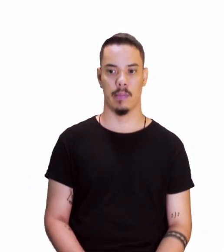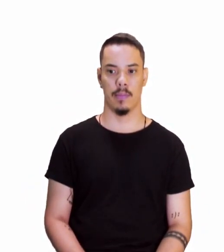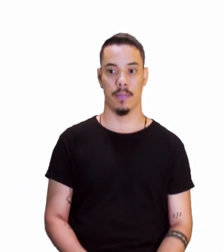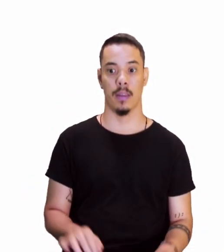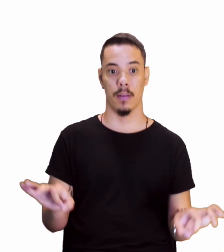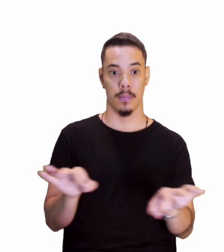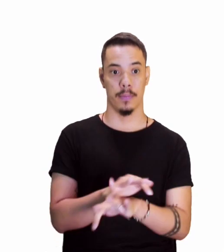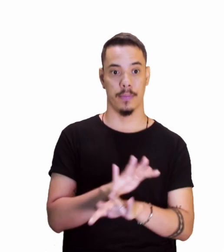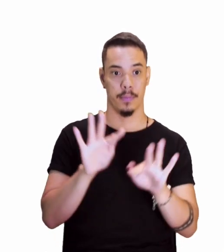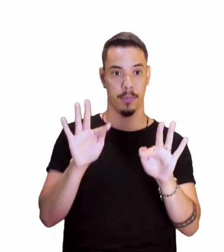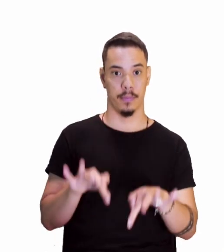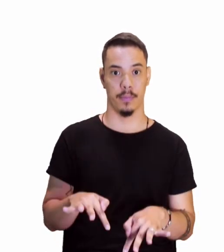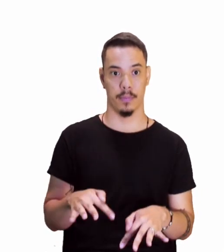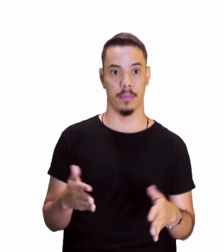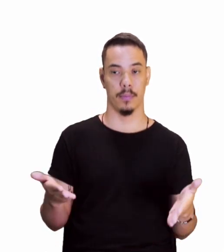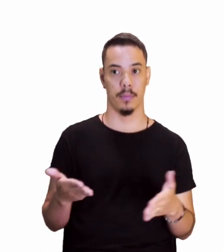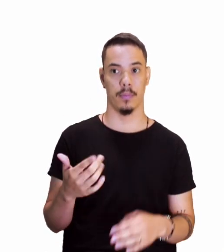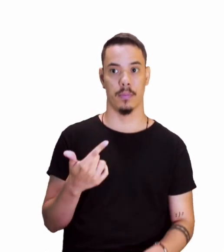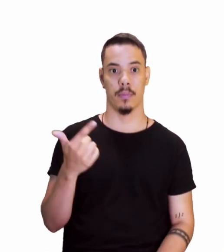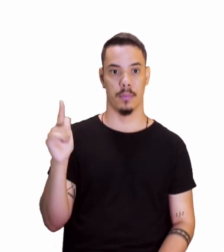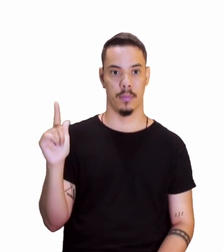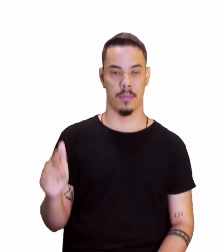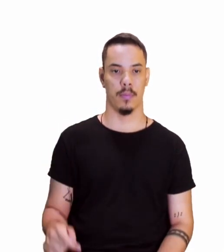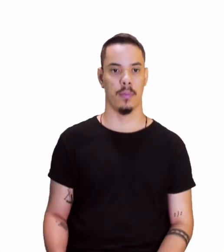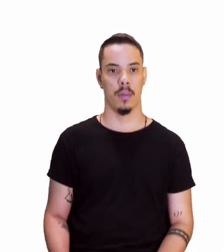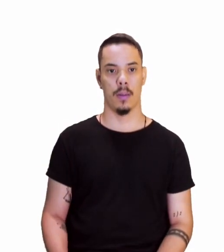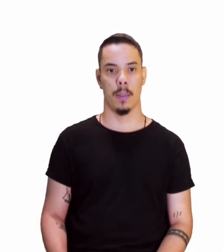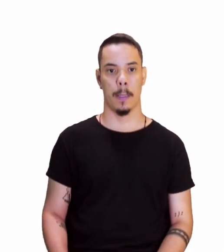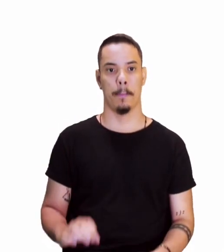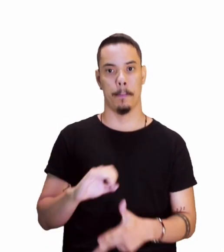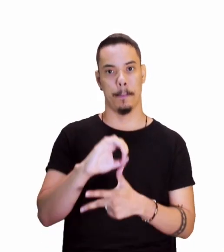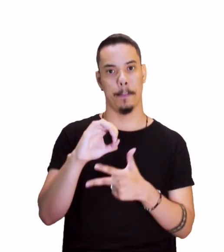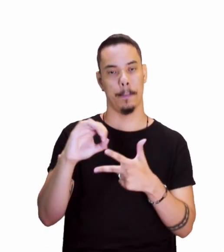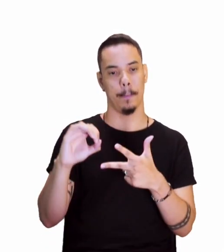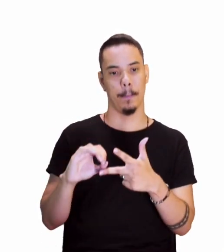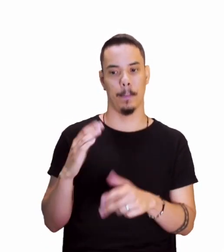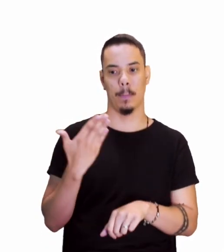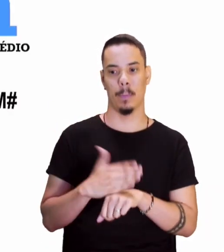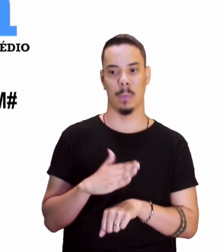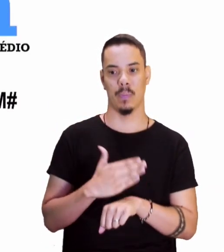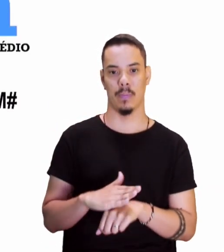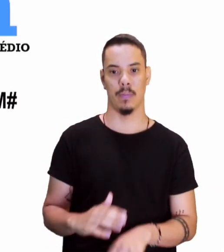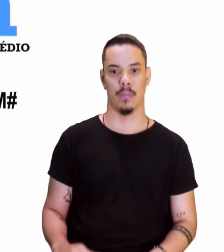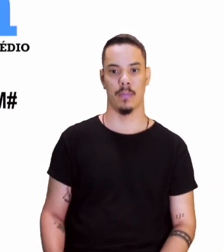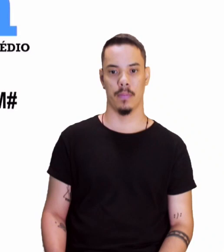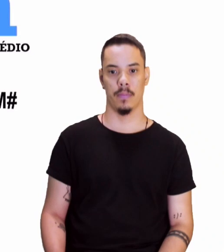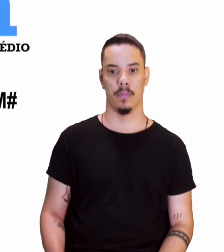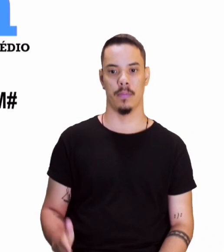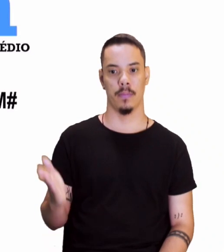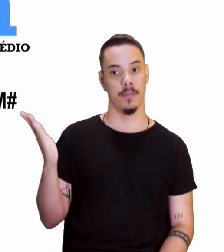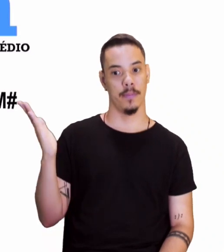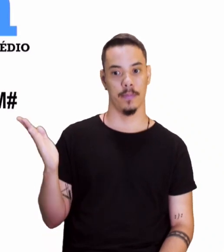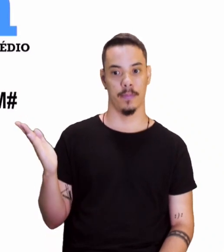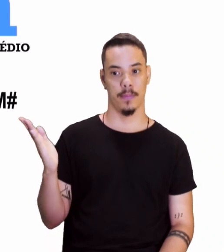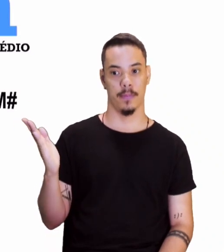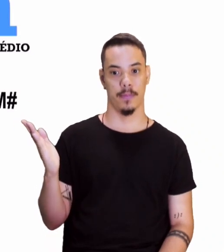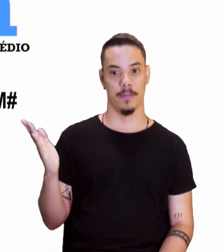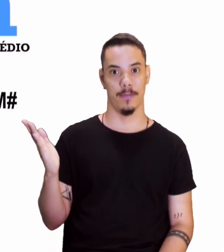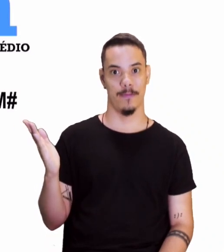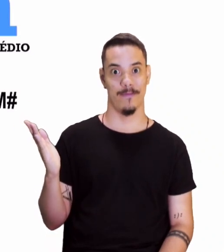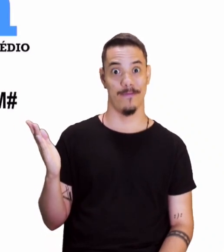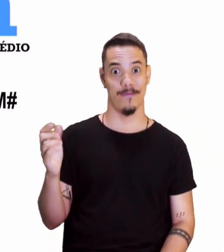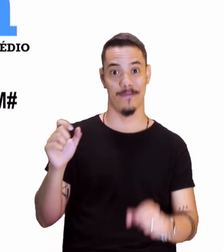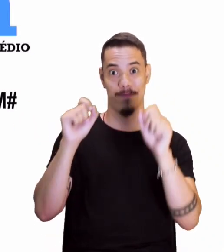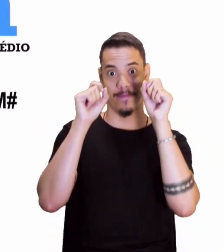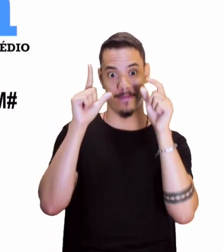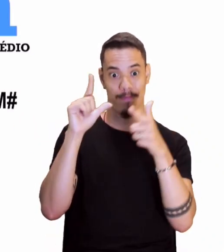primeira parte da atividade, vamos lá para a parte para você treinar, tá certo? Que é o Se Liga no